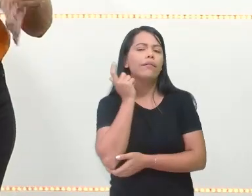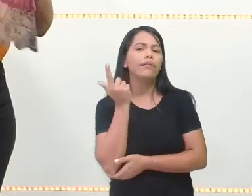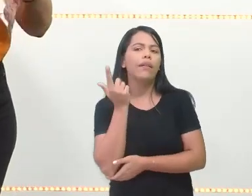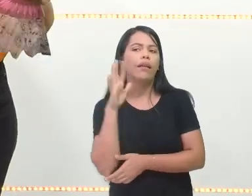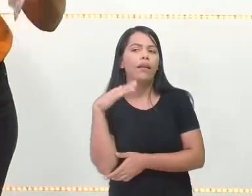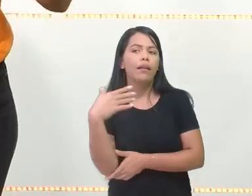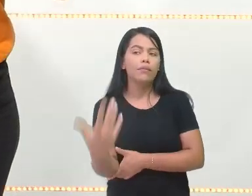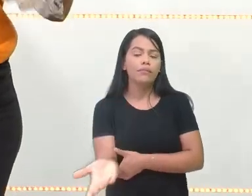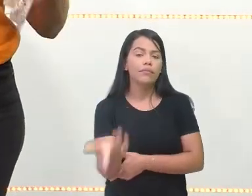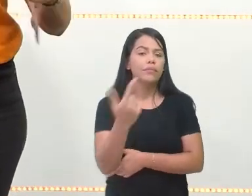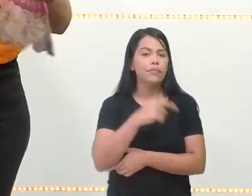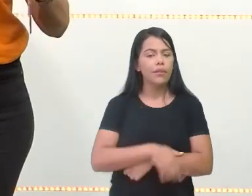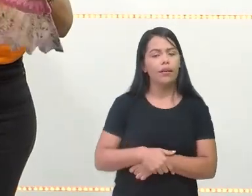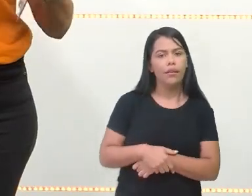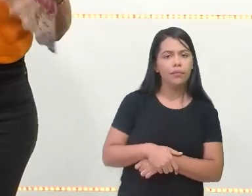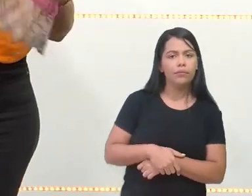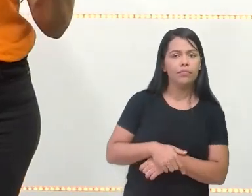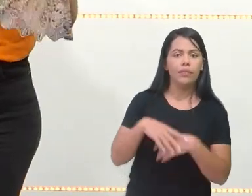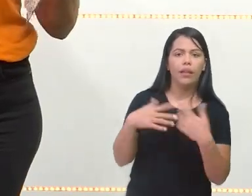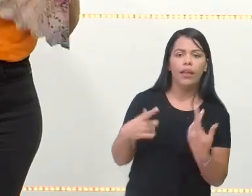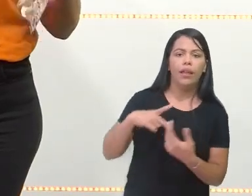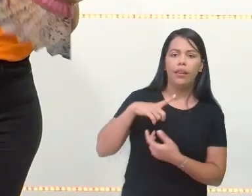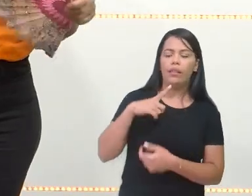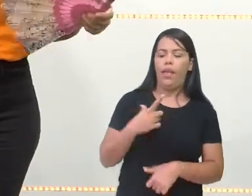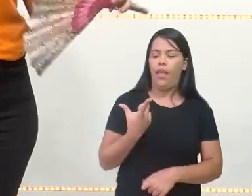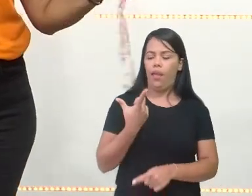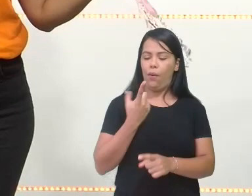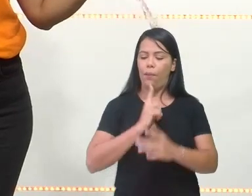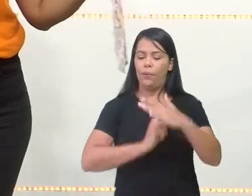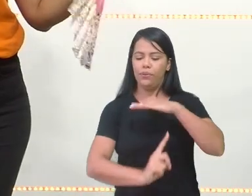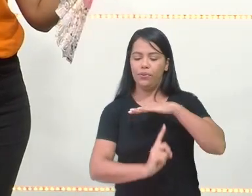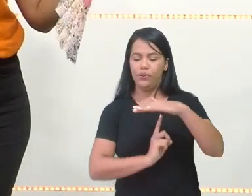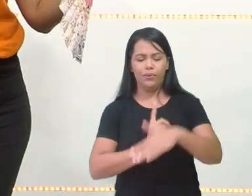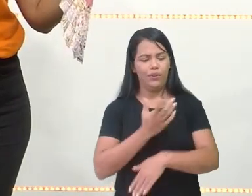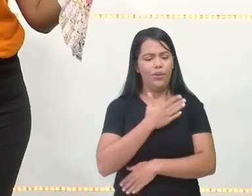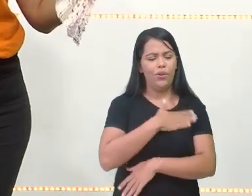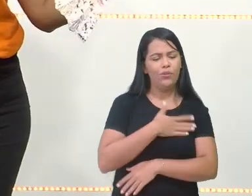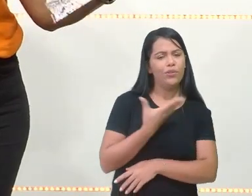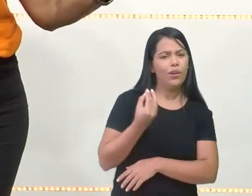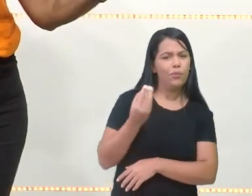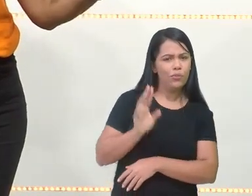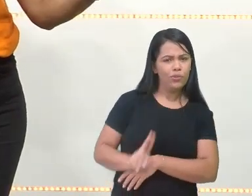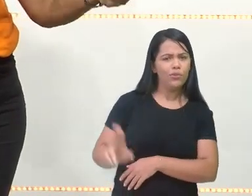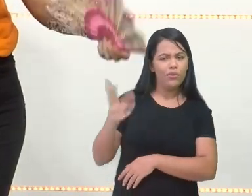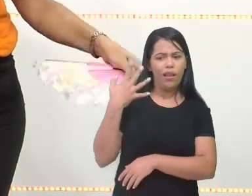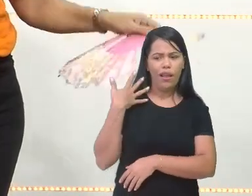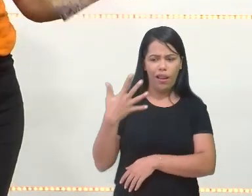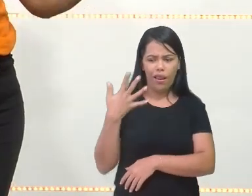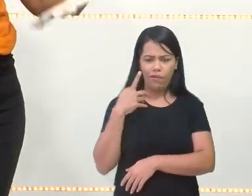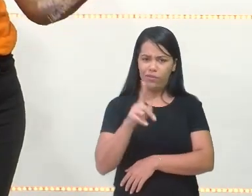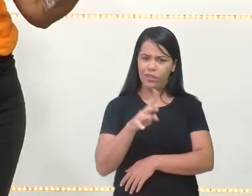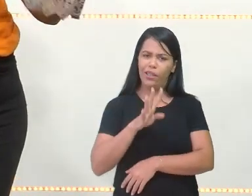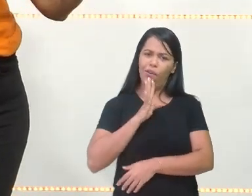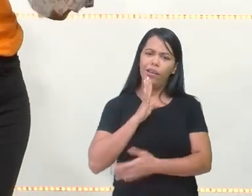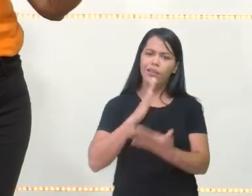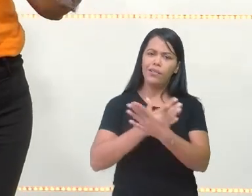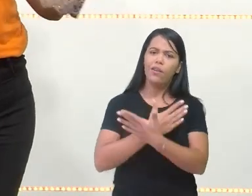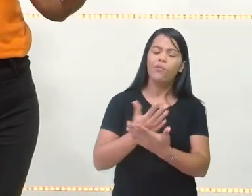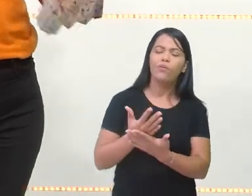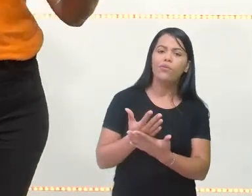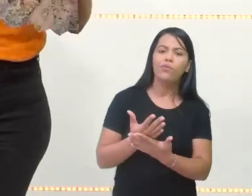que eu vou contar gosta muito de usar leque? Será? Ô, professora Kátia, você conhece algum personagem que use